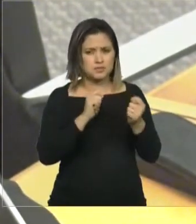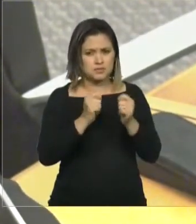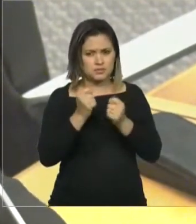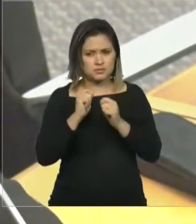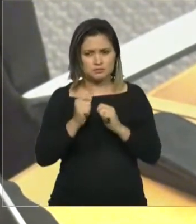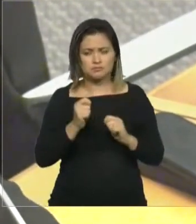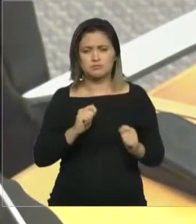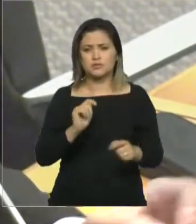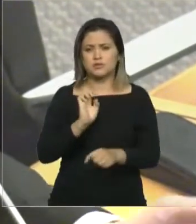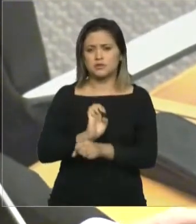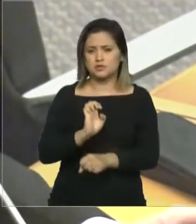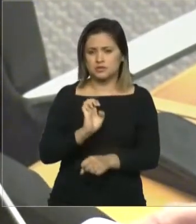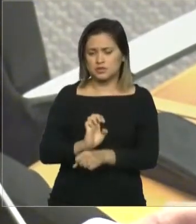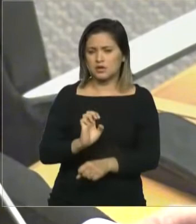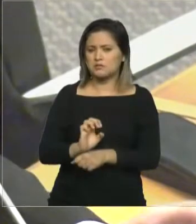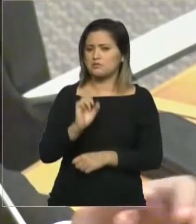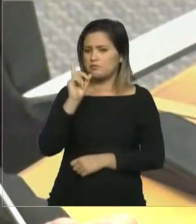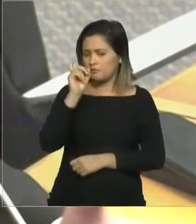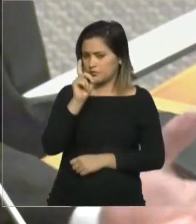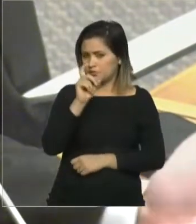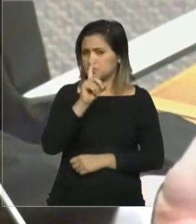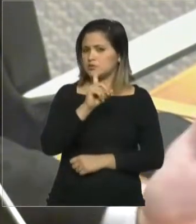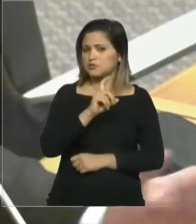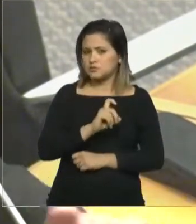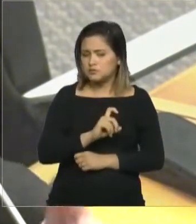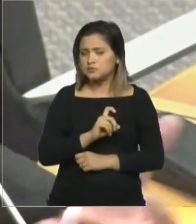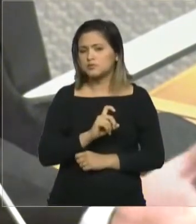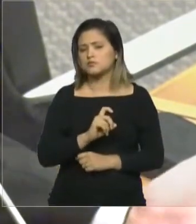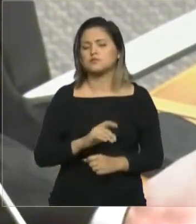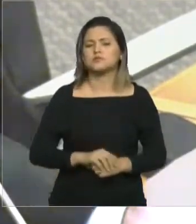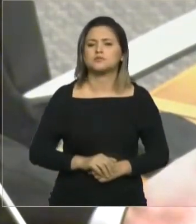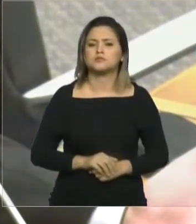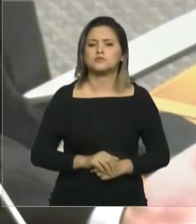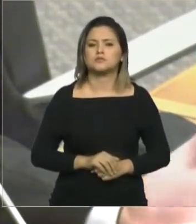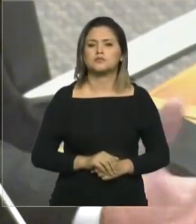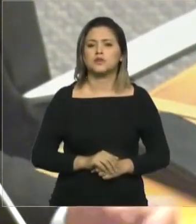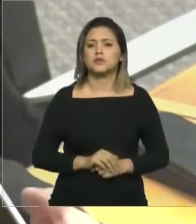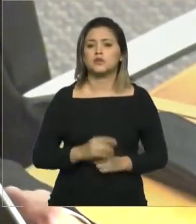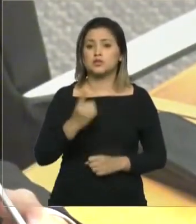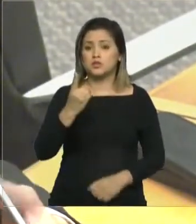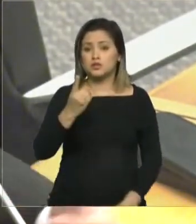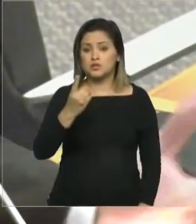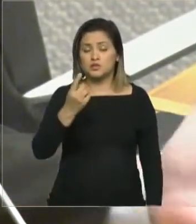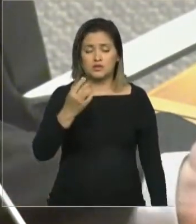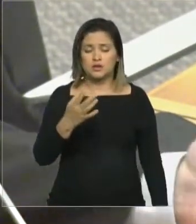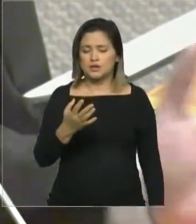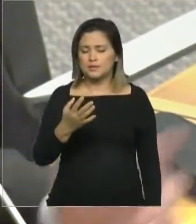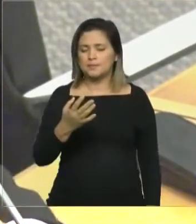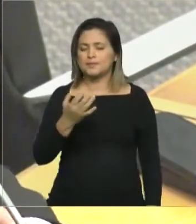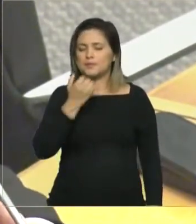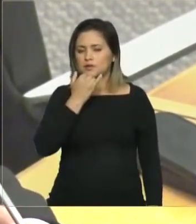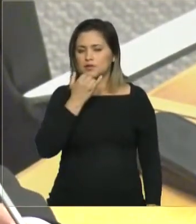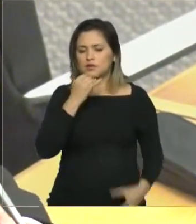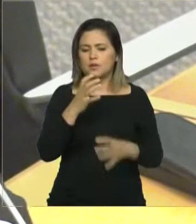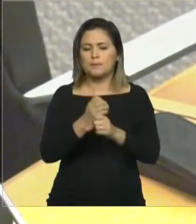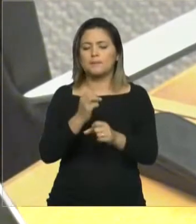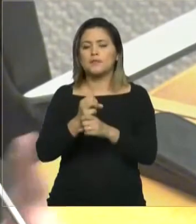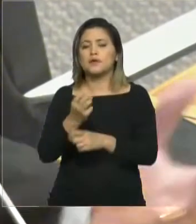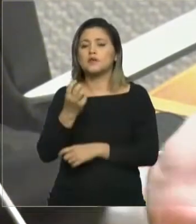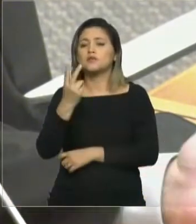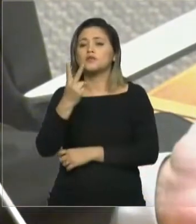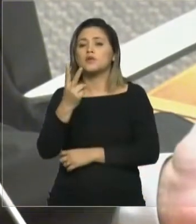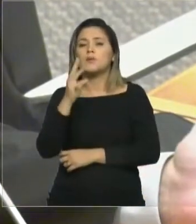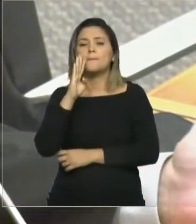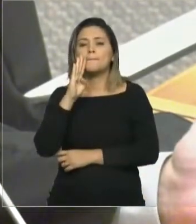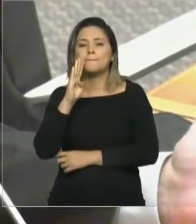Não é fácil um cenário aí que, de um orçamento de 2 bilhões e 200 milhões, a gente tem 400 milhões de repasse do governo federal